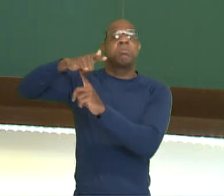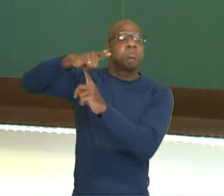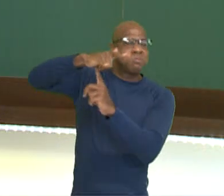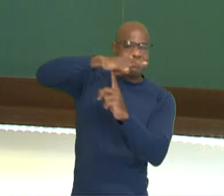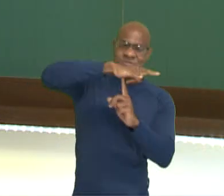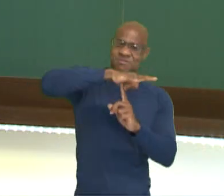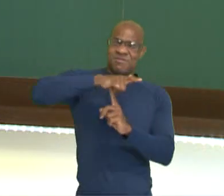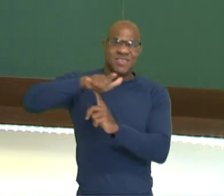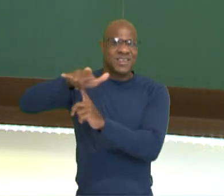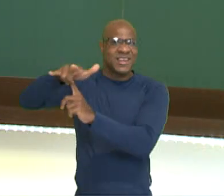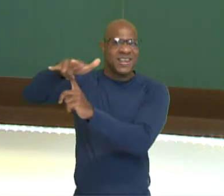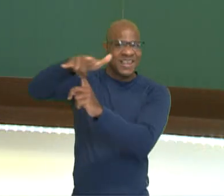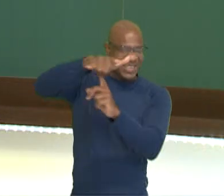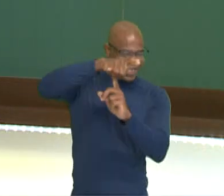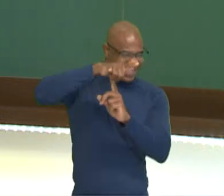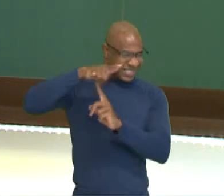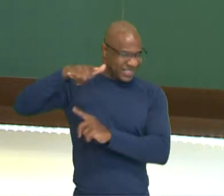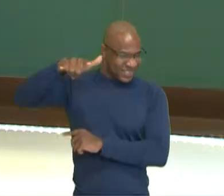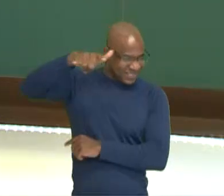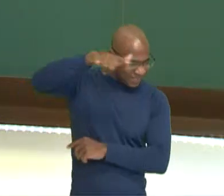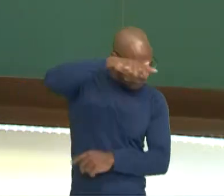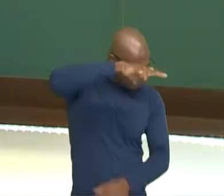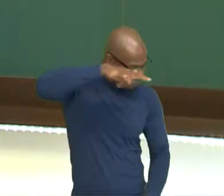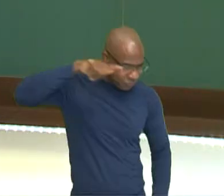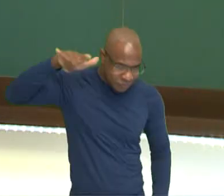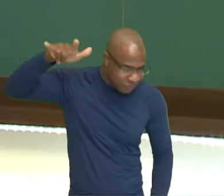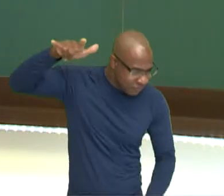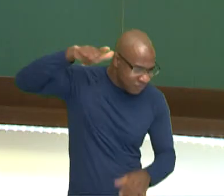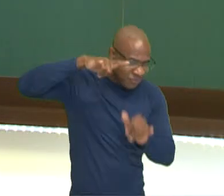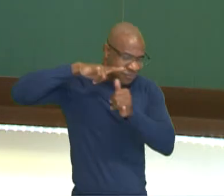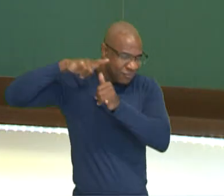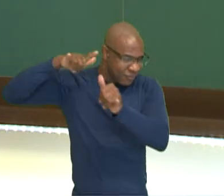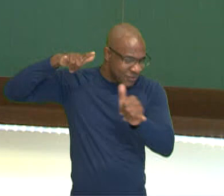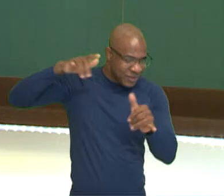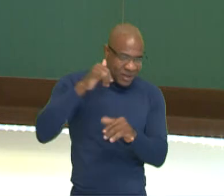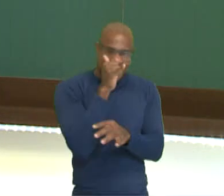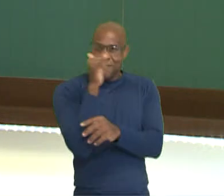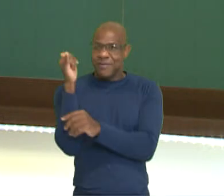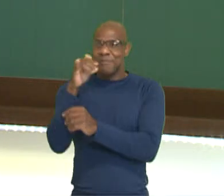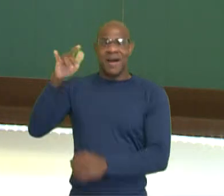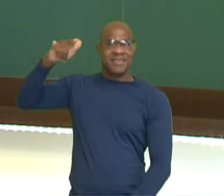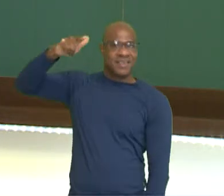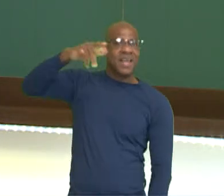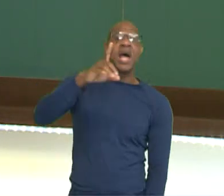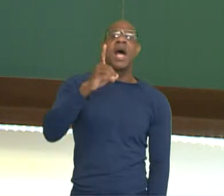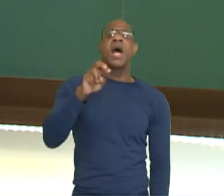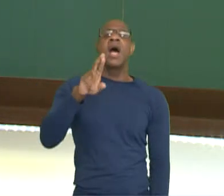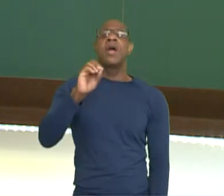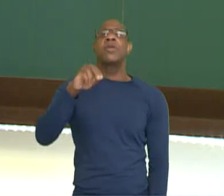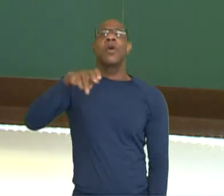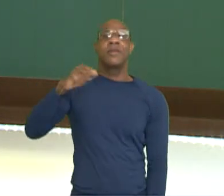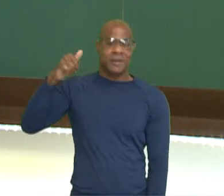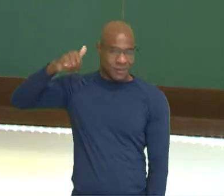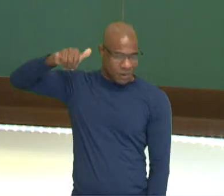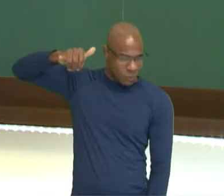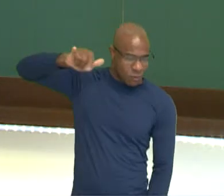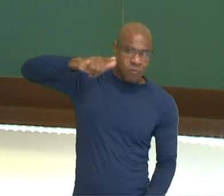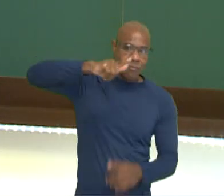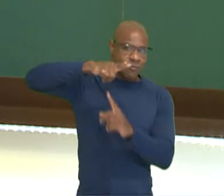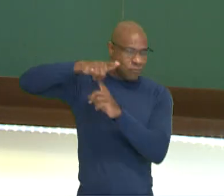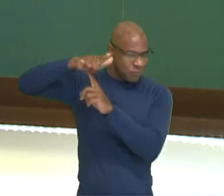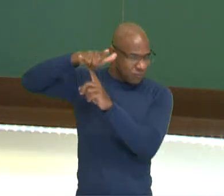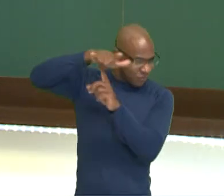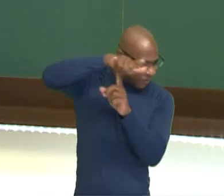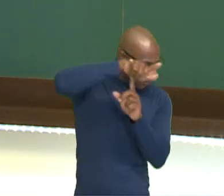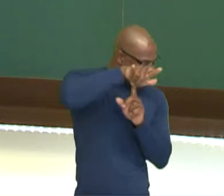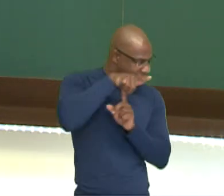agricultura, usamos às vezes para fazer uma filmagem em locais perigosos que não se queira ir. Também dá para fazer,